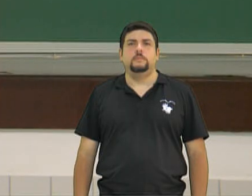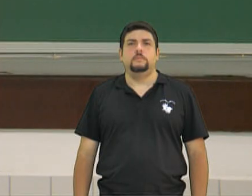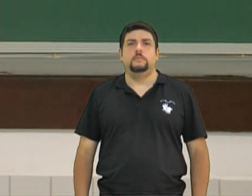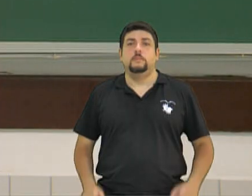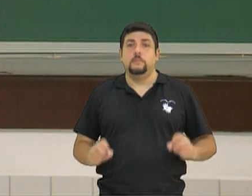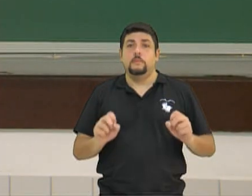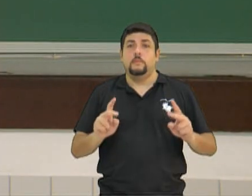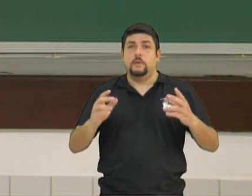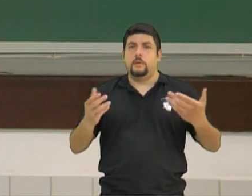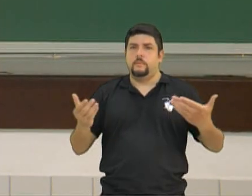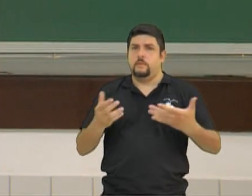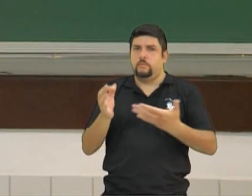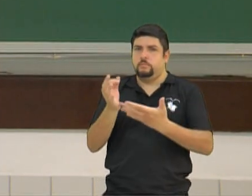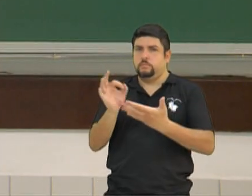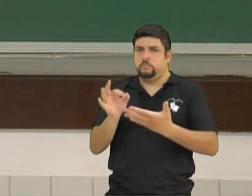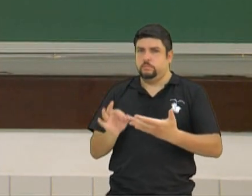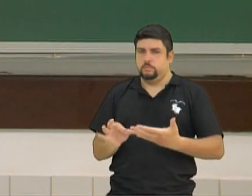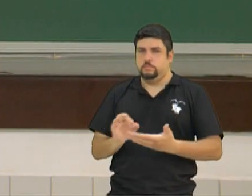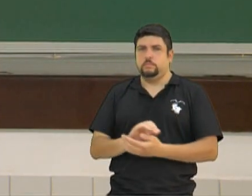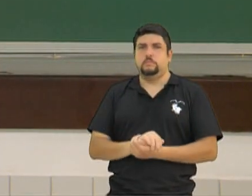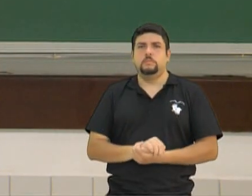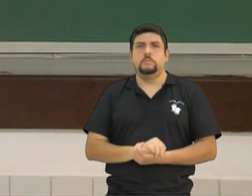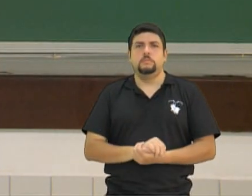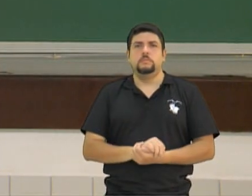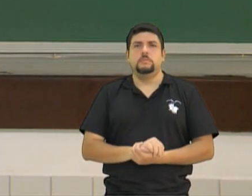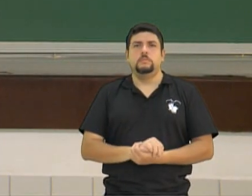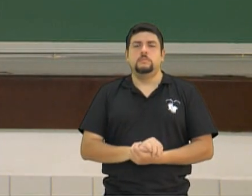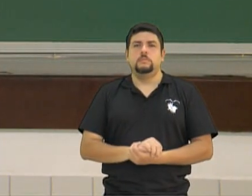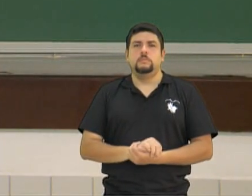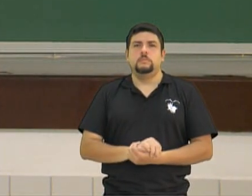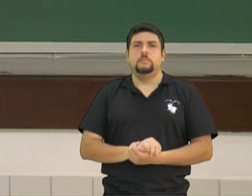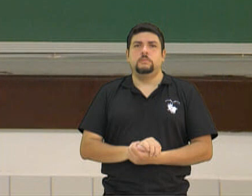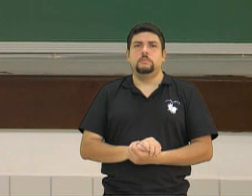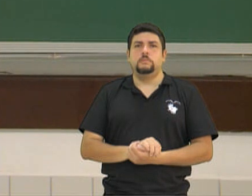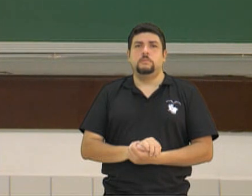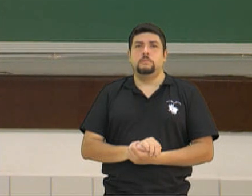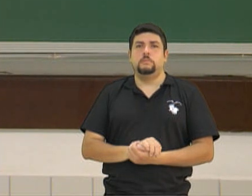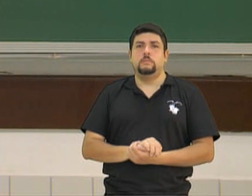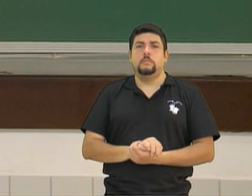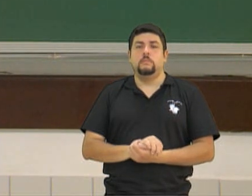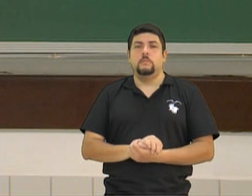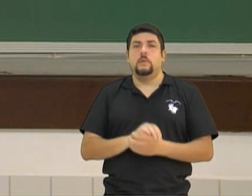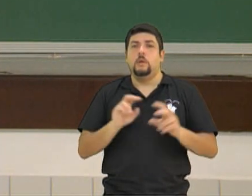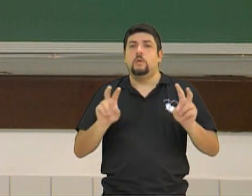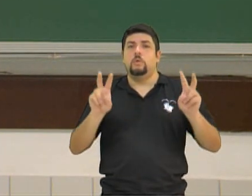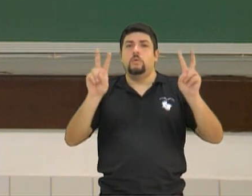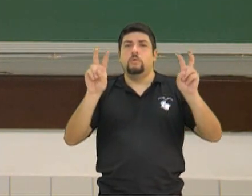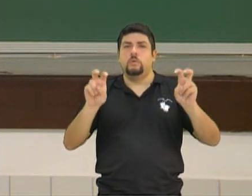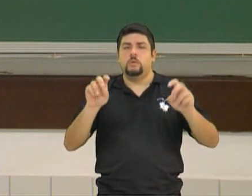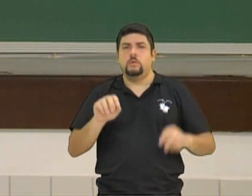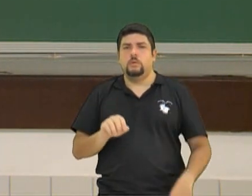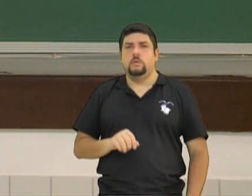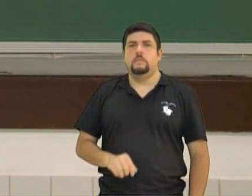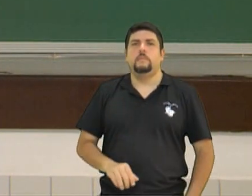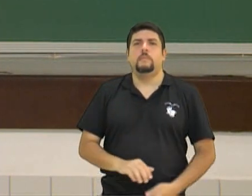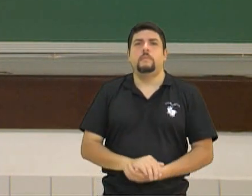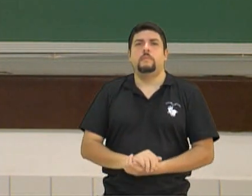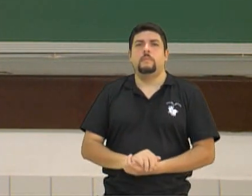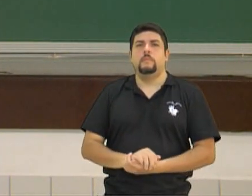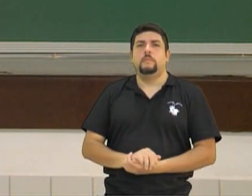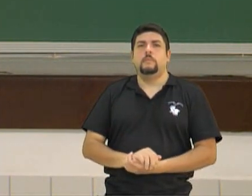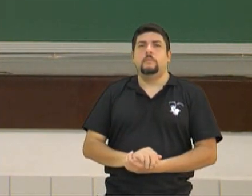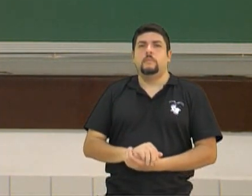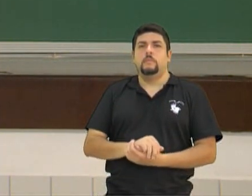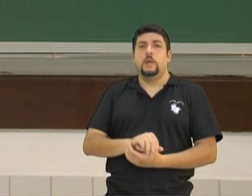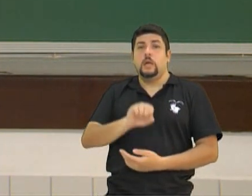Vamos para a correção, então. Olha só. If I were a boy, se eu fosse um menino, um rapaz, I think I could understand. Eu acho